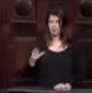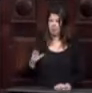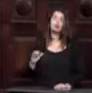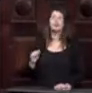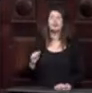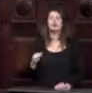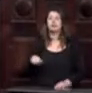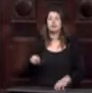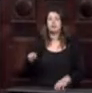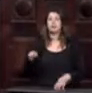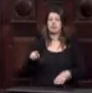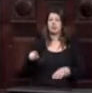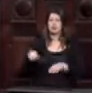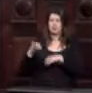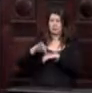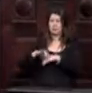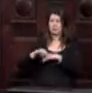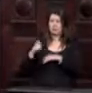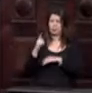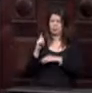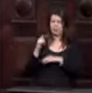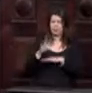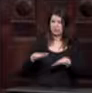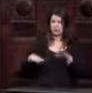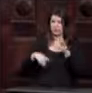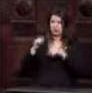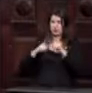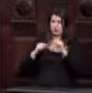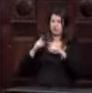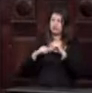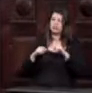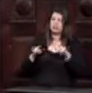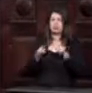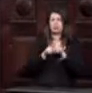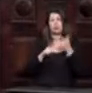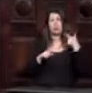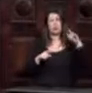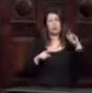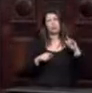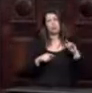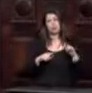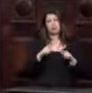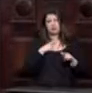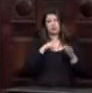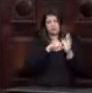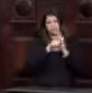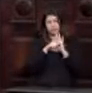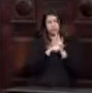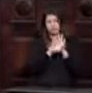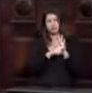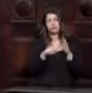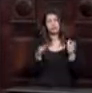Brasileiro de Geografia e Estatística, ou de outro índice que vier a substituí-lo, para o período